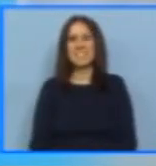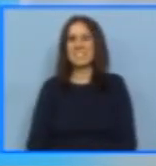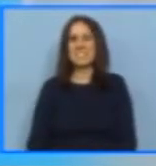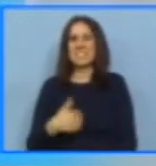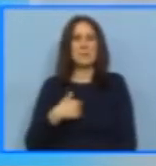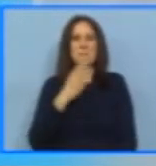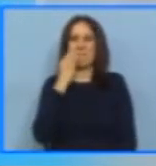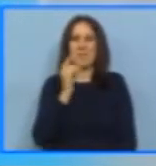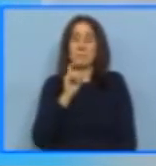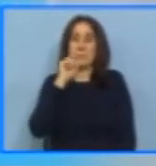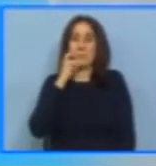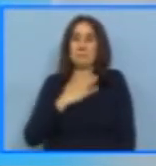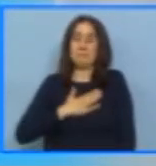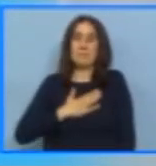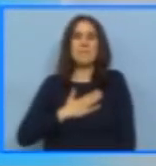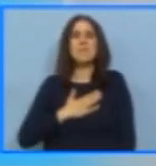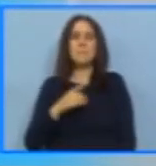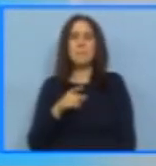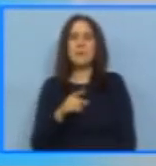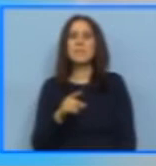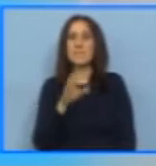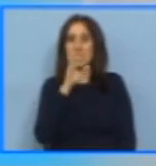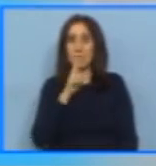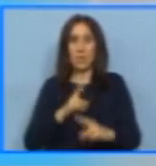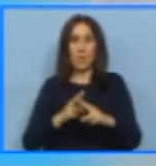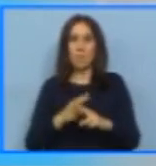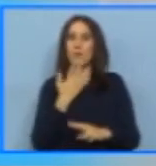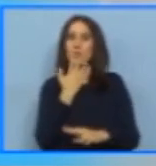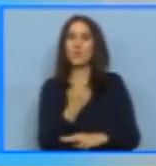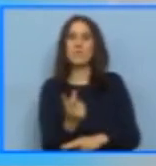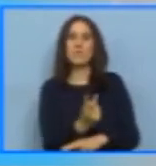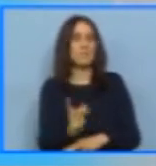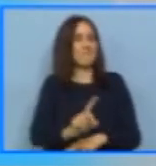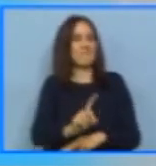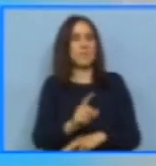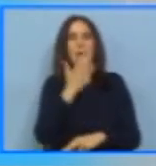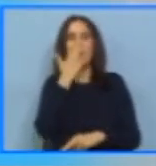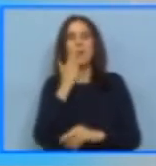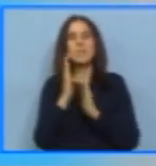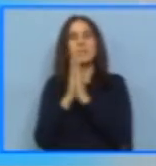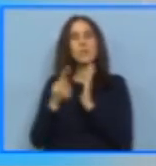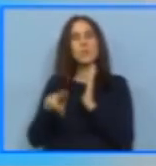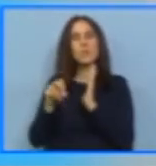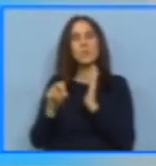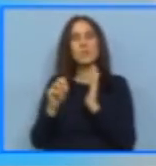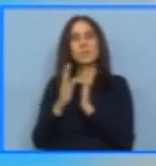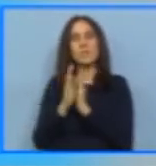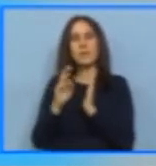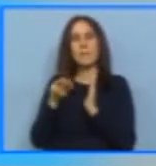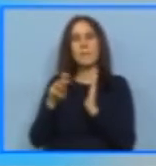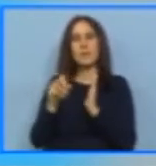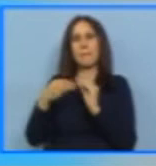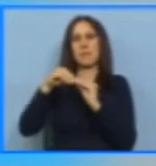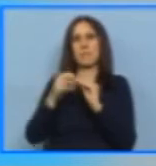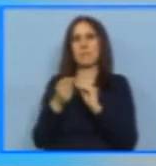que em Roma não ia ser eles sozinhos. Ia acontecer como foi, por exemplo, com o São Nuno de Santa Maria, dava mais 5 ou 6, que nós nem nos lembramos qual é, está lá